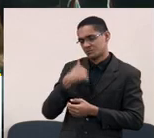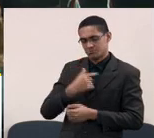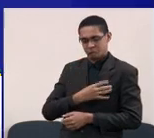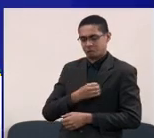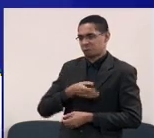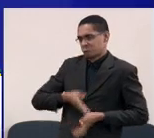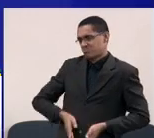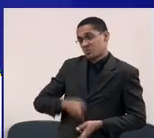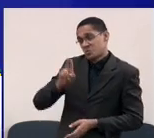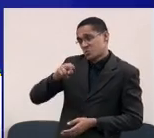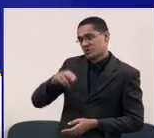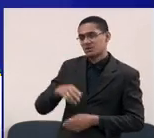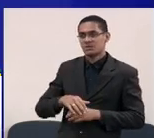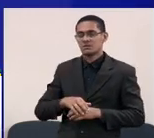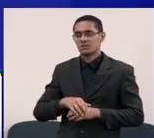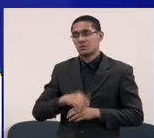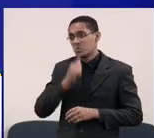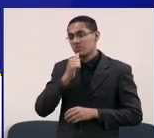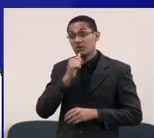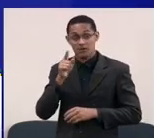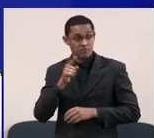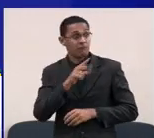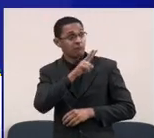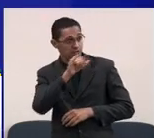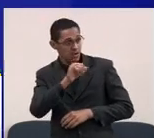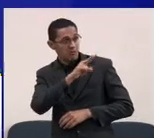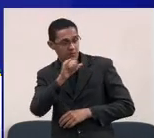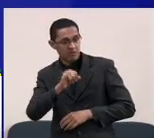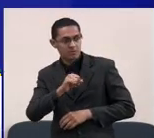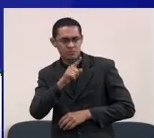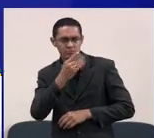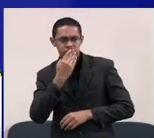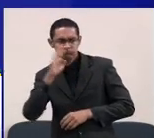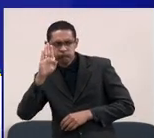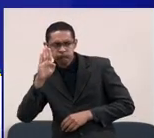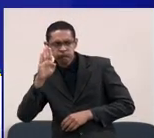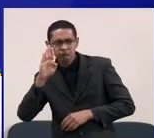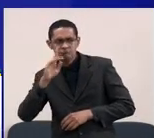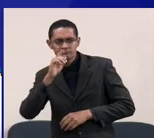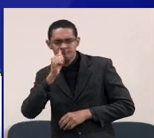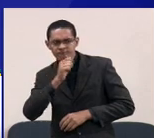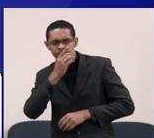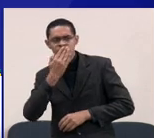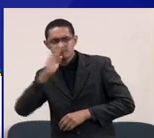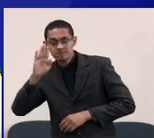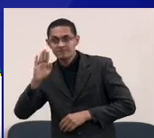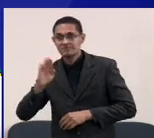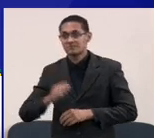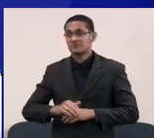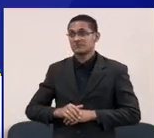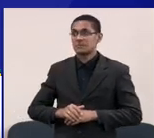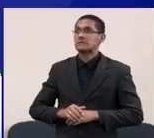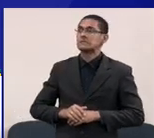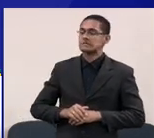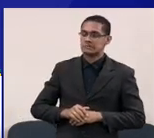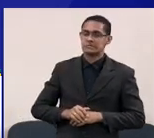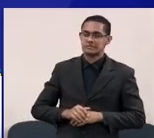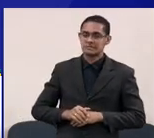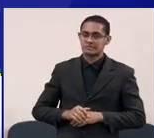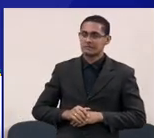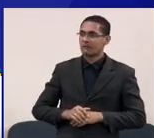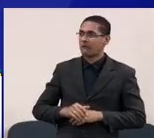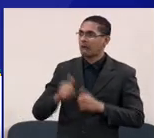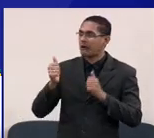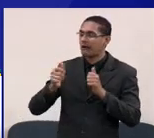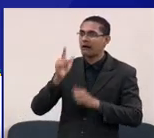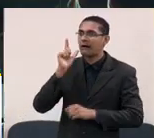vai engravidar com esse chá. Eu dizia: é mesmo? Tu jura, mano? Olha, por meu irmão, não é que funcionou o